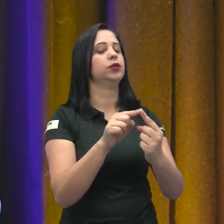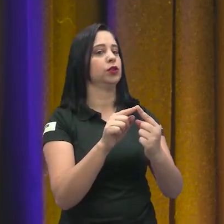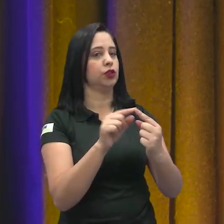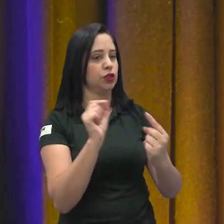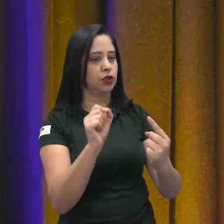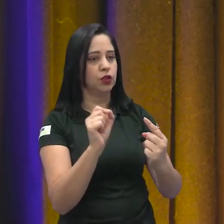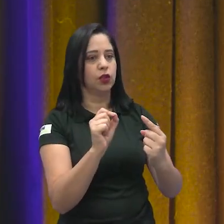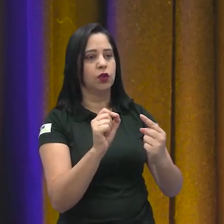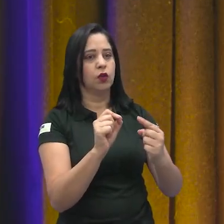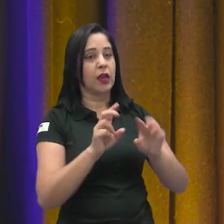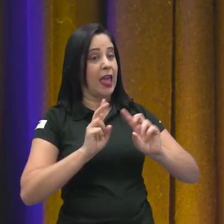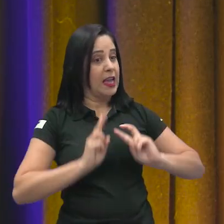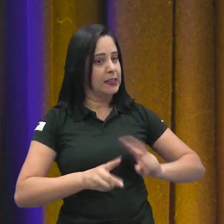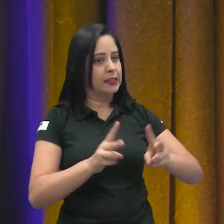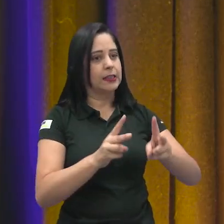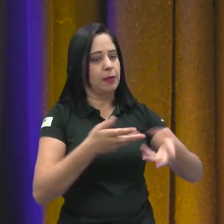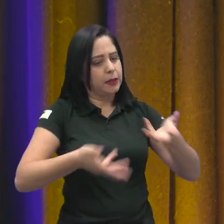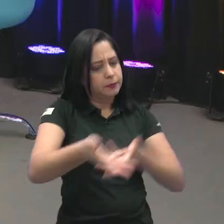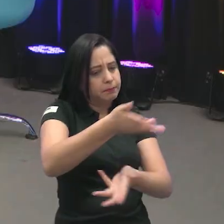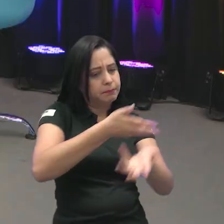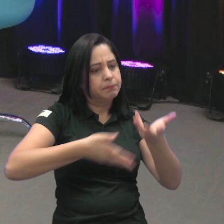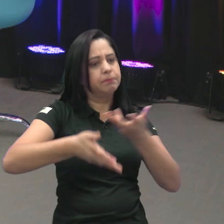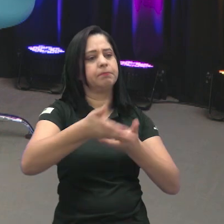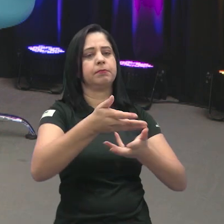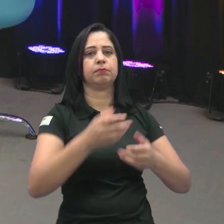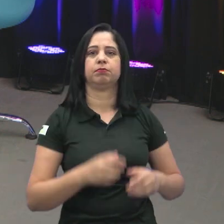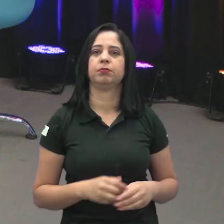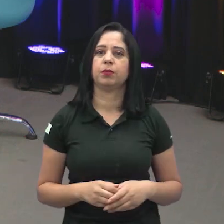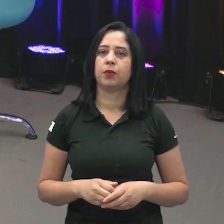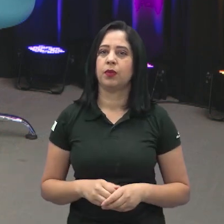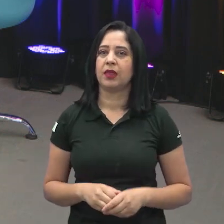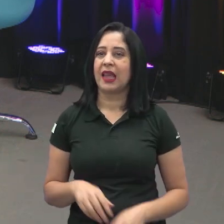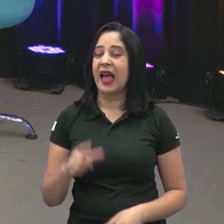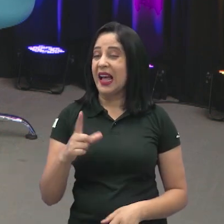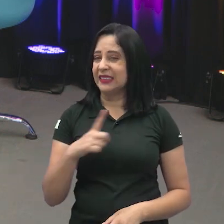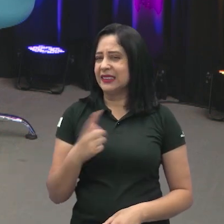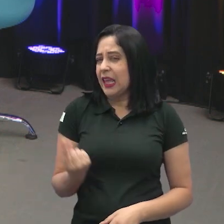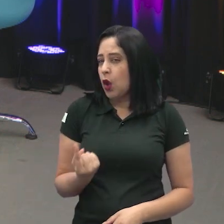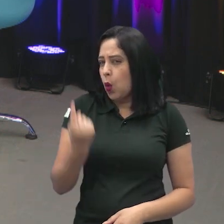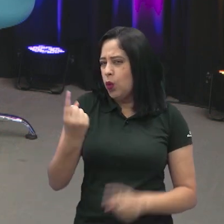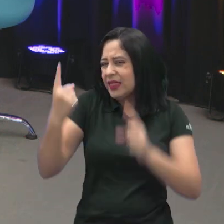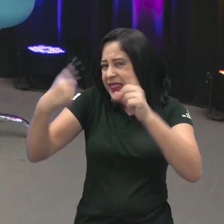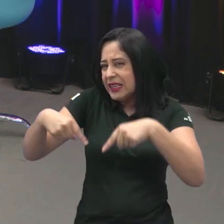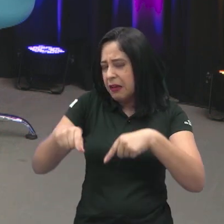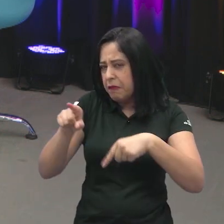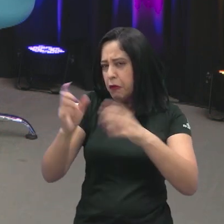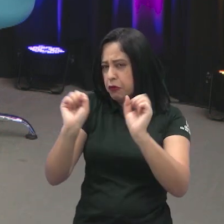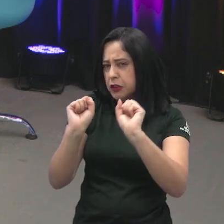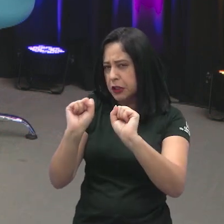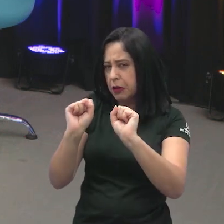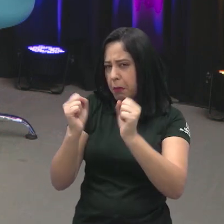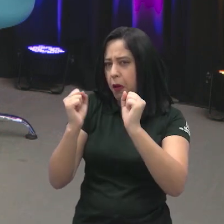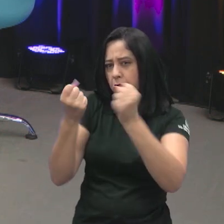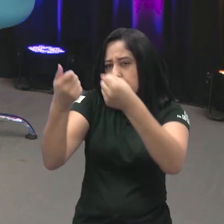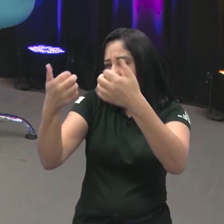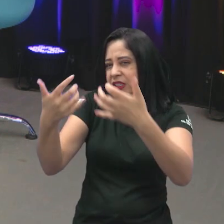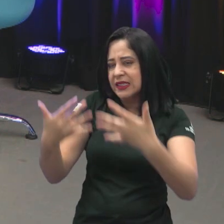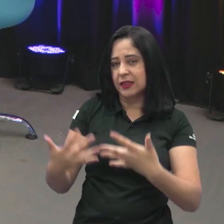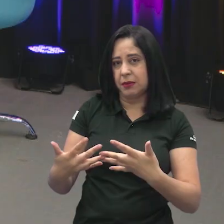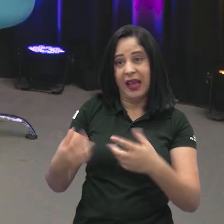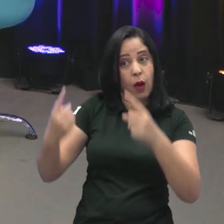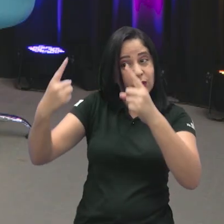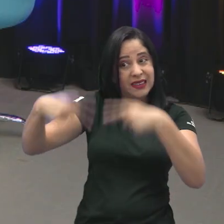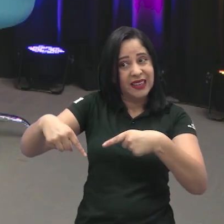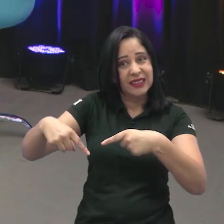equipe, e sempre buscando esse objetivo em comum. E, secretário, teve alguma situação pontual que você gostaria de trazer aqui, para que as pessoas